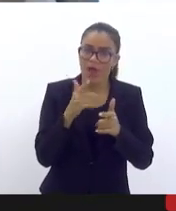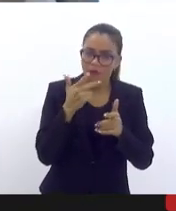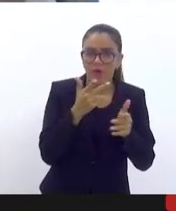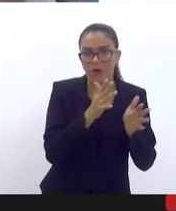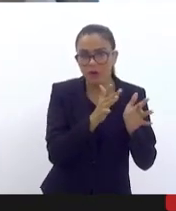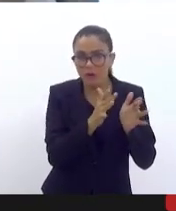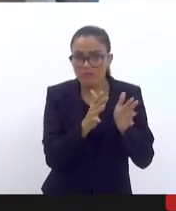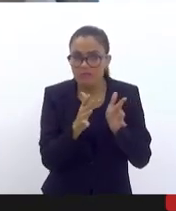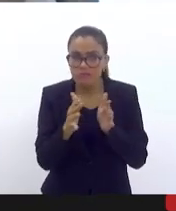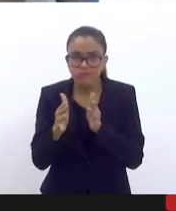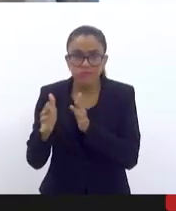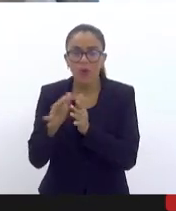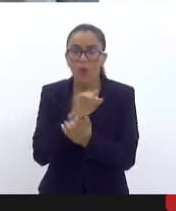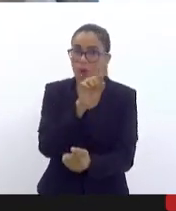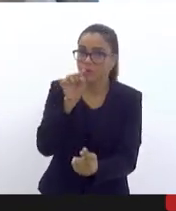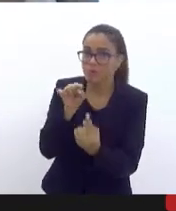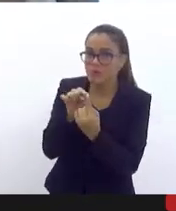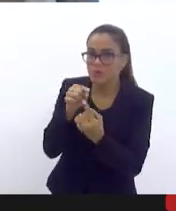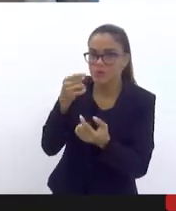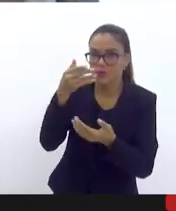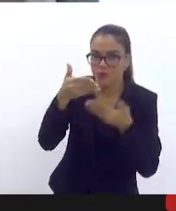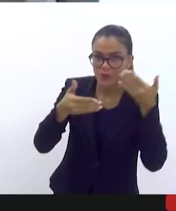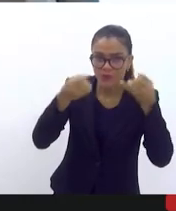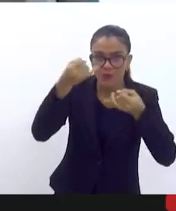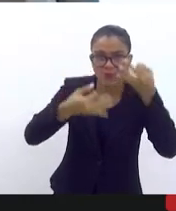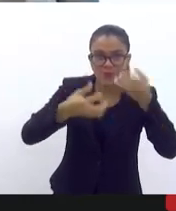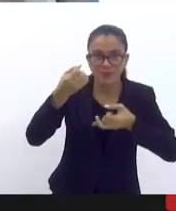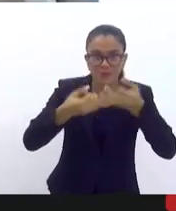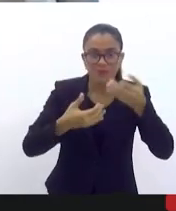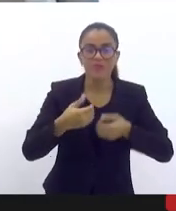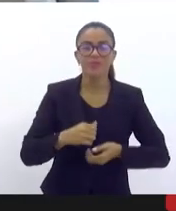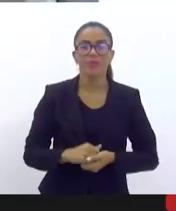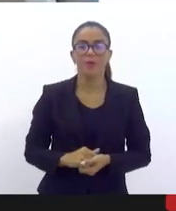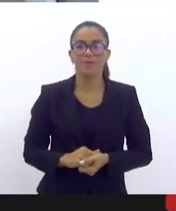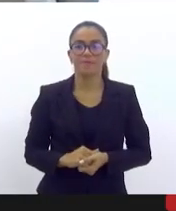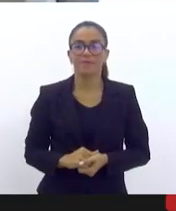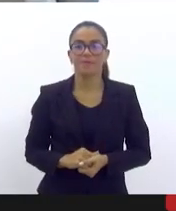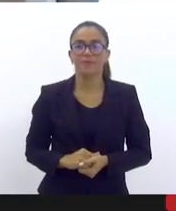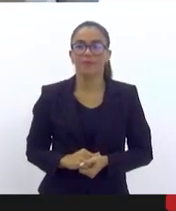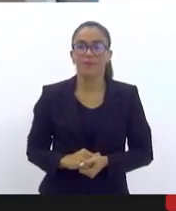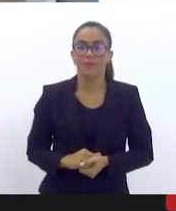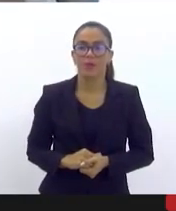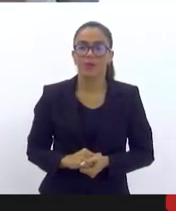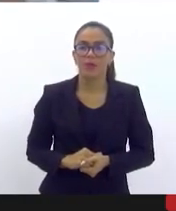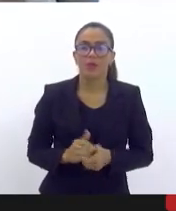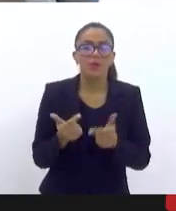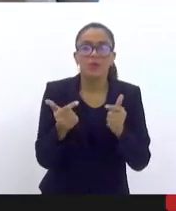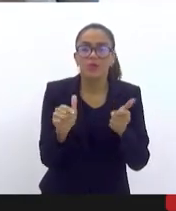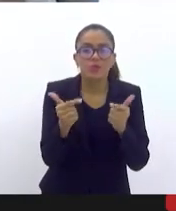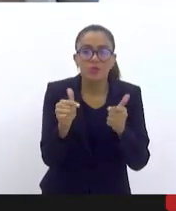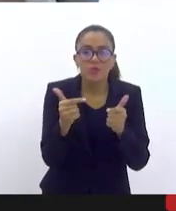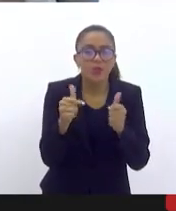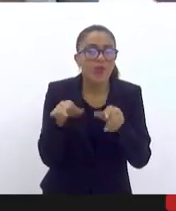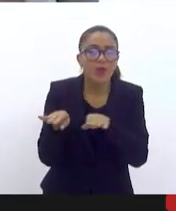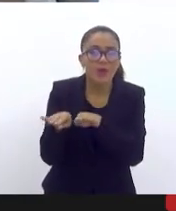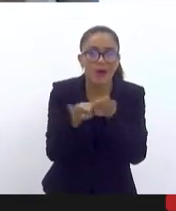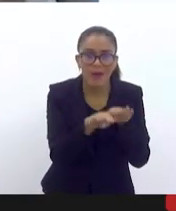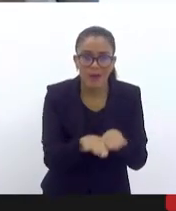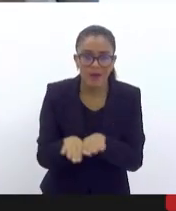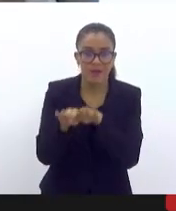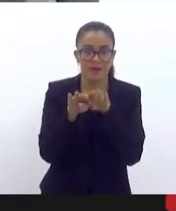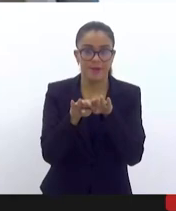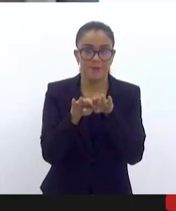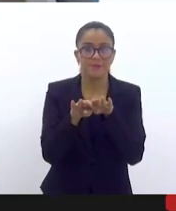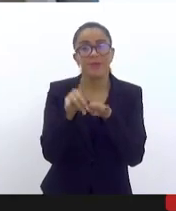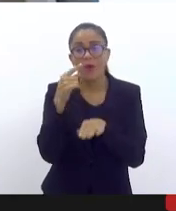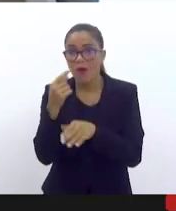no que nos interessa que são os canabinoides não tem uma padronização então